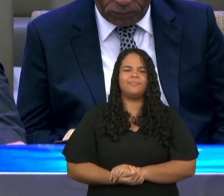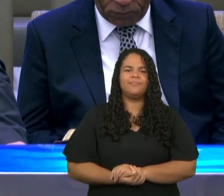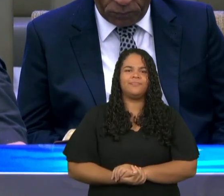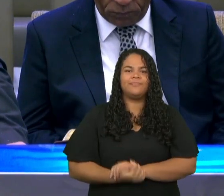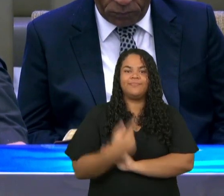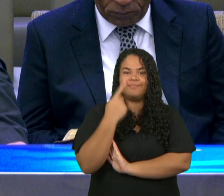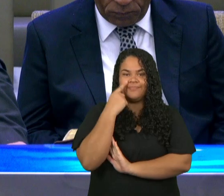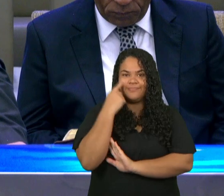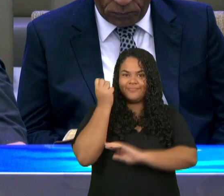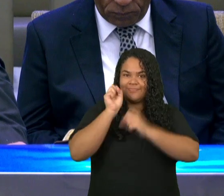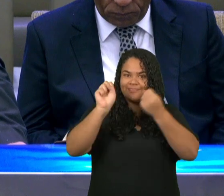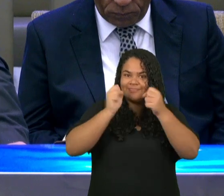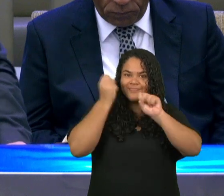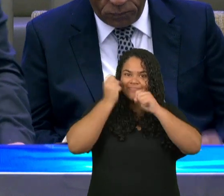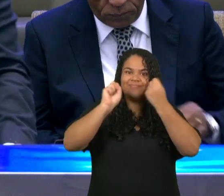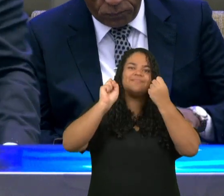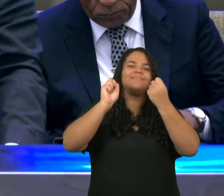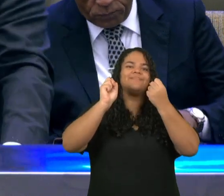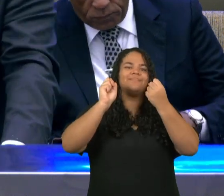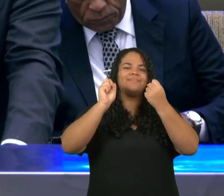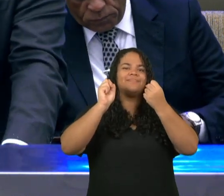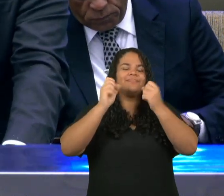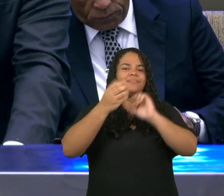Salmo 31, versículo 23.